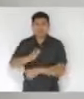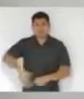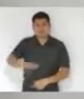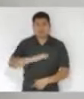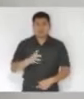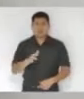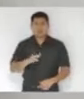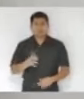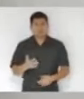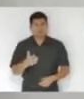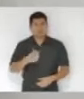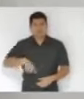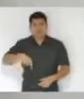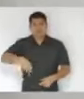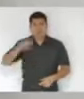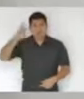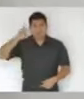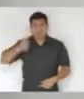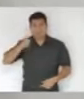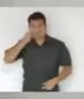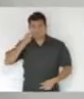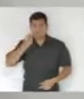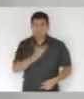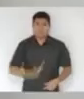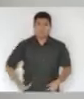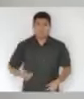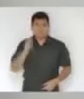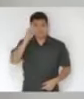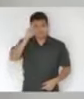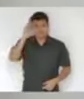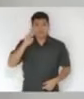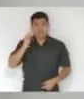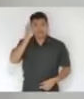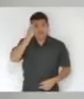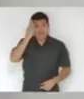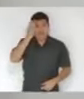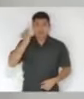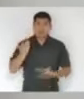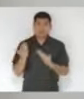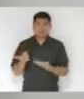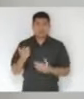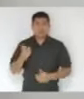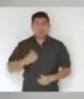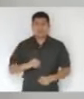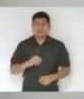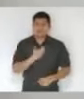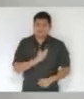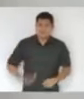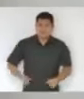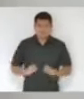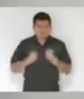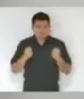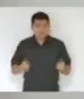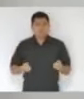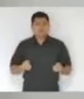está aqui nesse parlamento, quem acompanha o governo do estado, sabe que o governador está dando sangue, suor e lágrimas